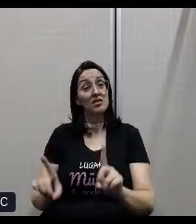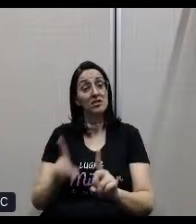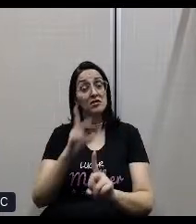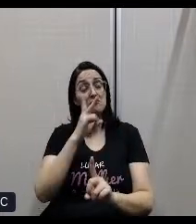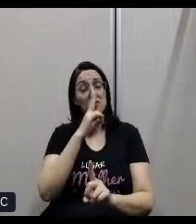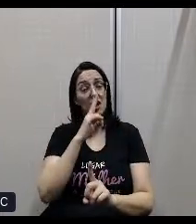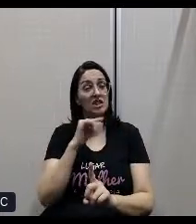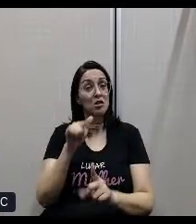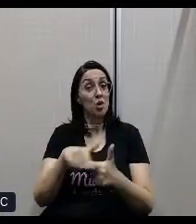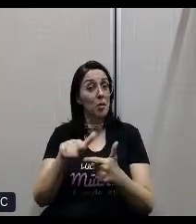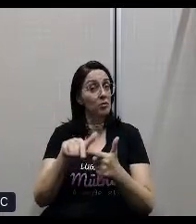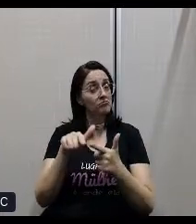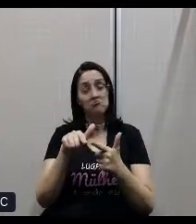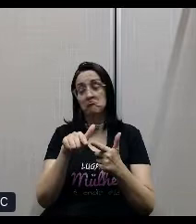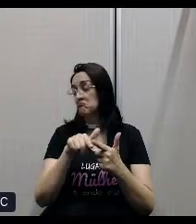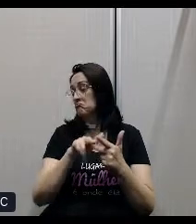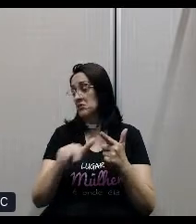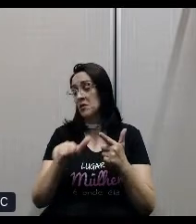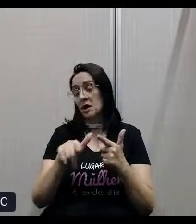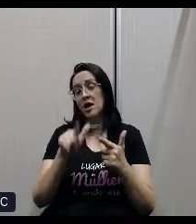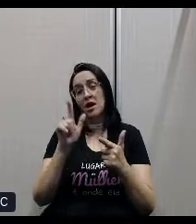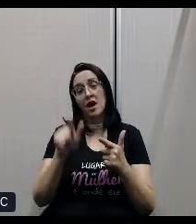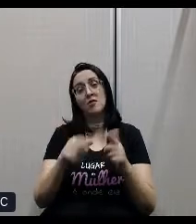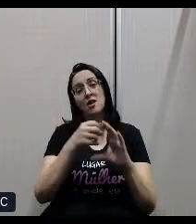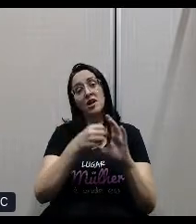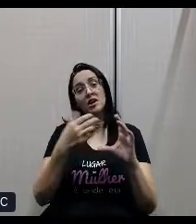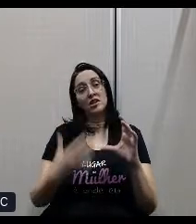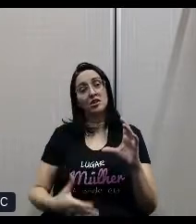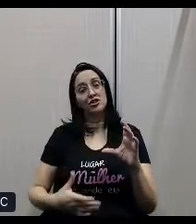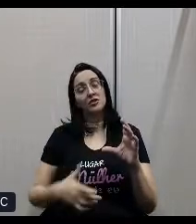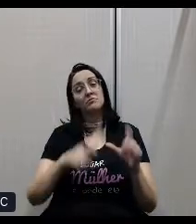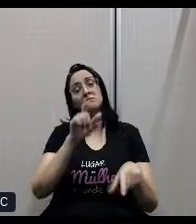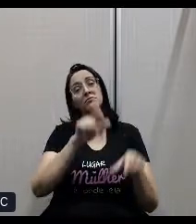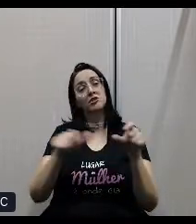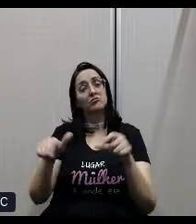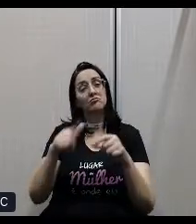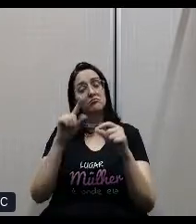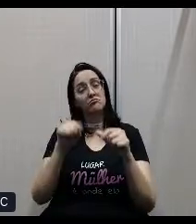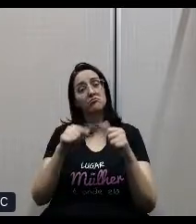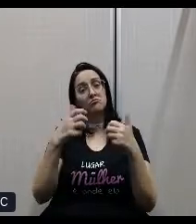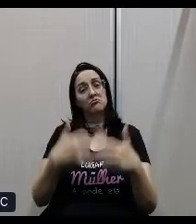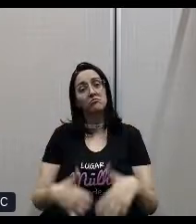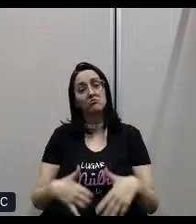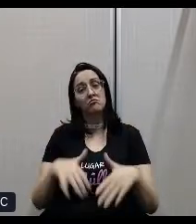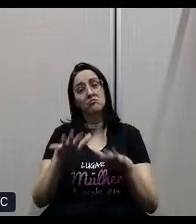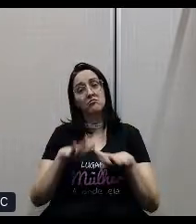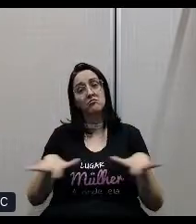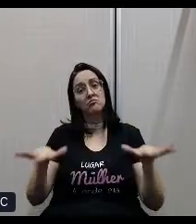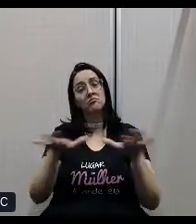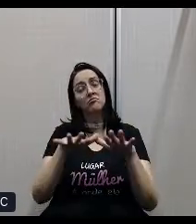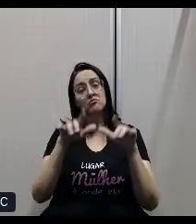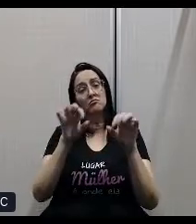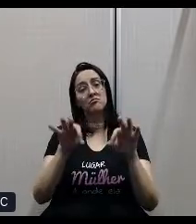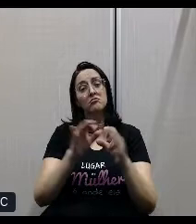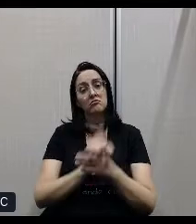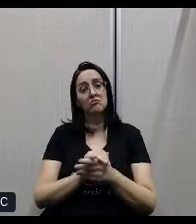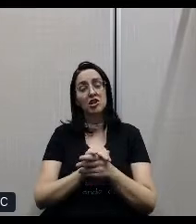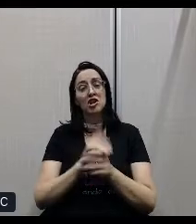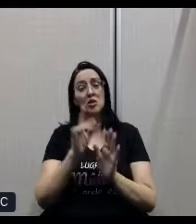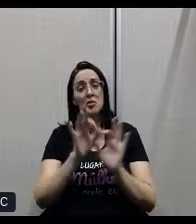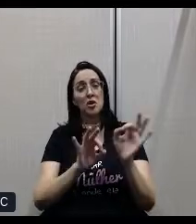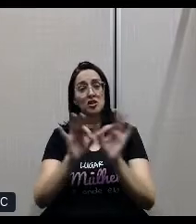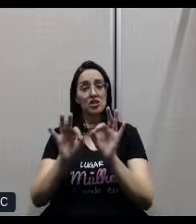um problema e ela passa a ser lida como uma característica que deve ser englobada dentro do pensamento de design, né? Quando a gente projeta